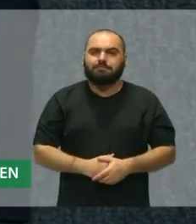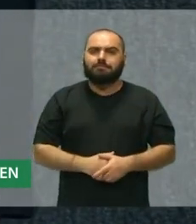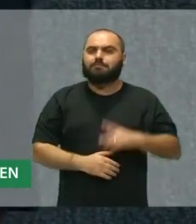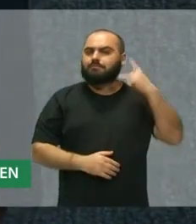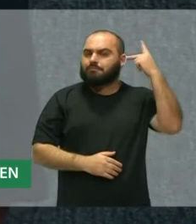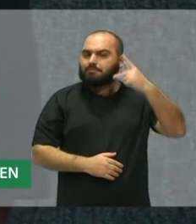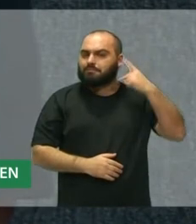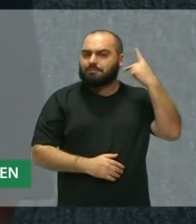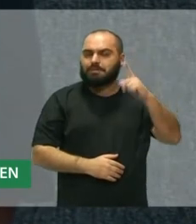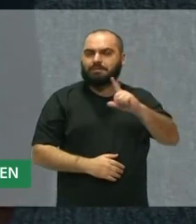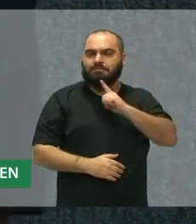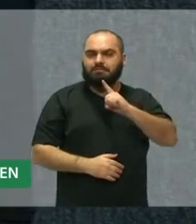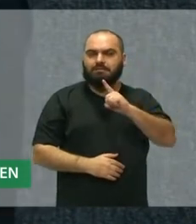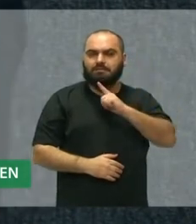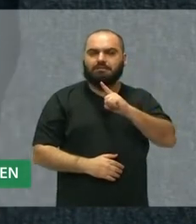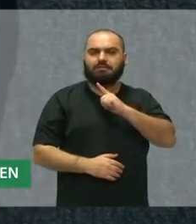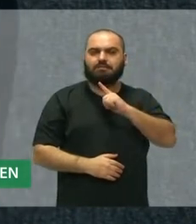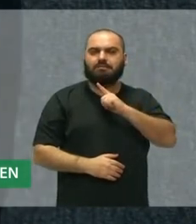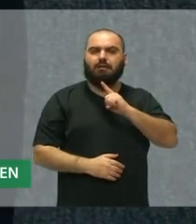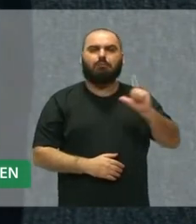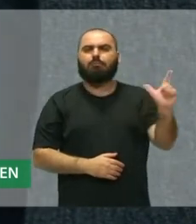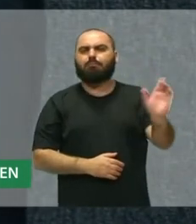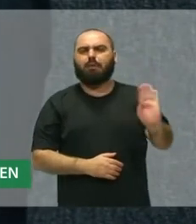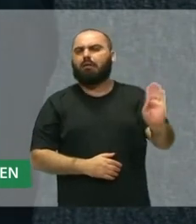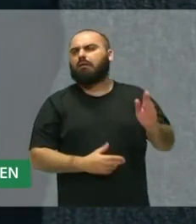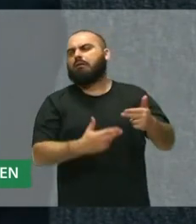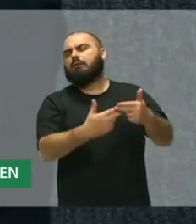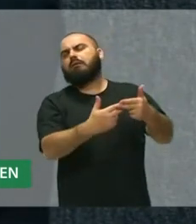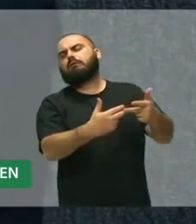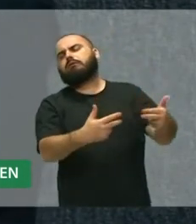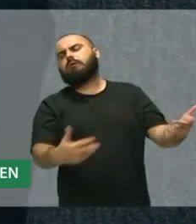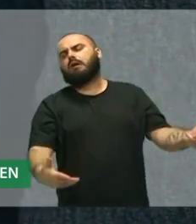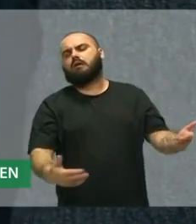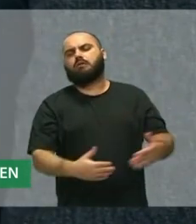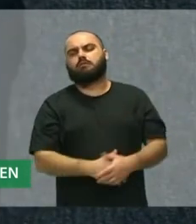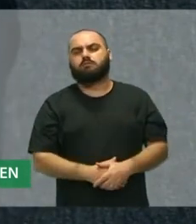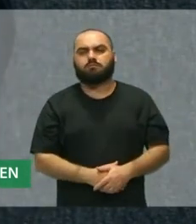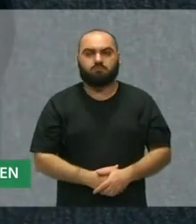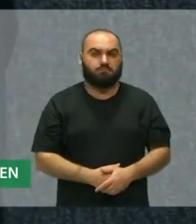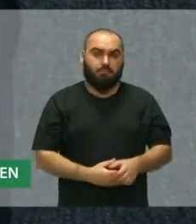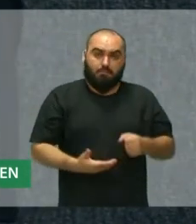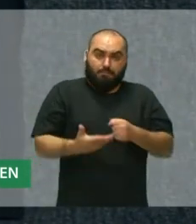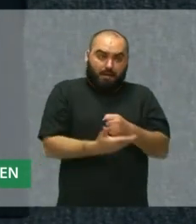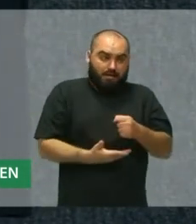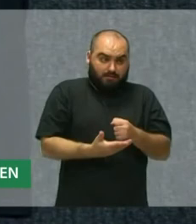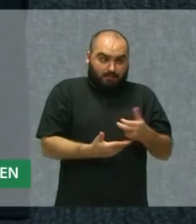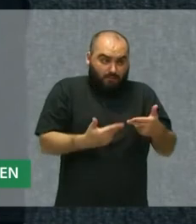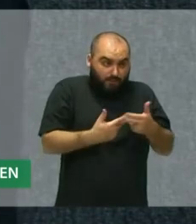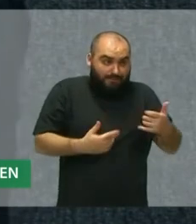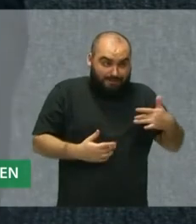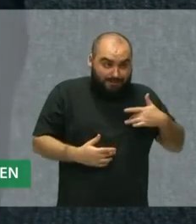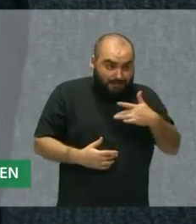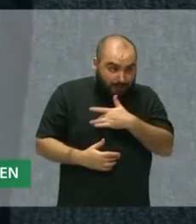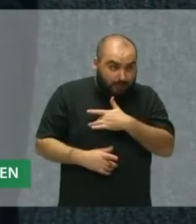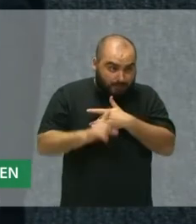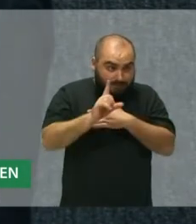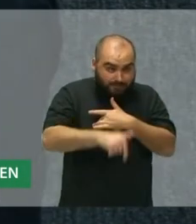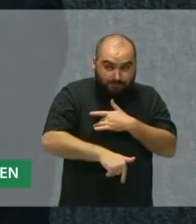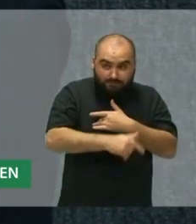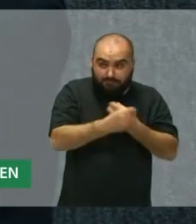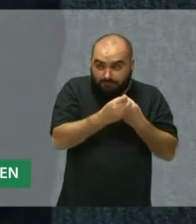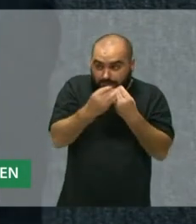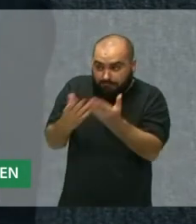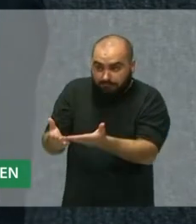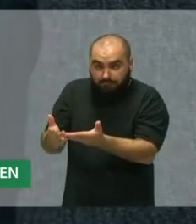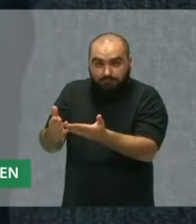políticos têm tantos privilégios, e uma coisa básica que é a saúde para qualquer cidadão comum que